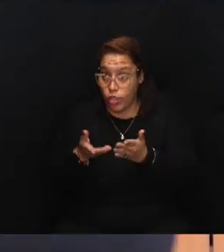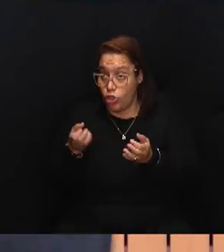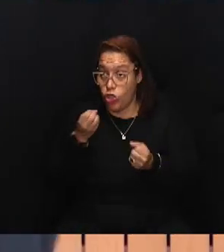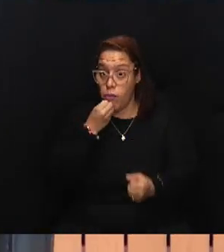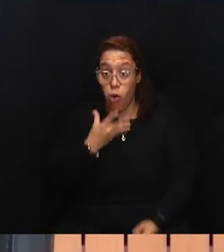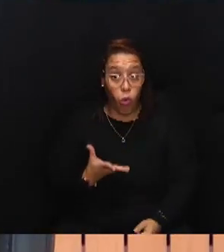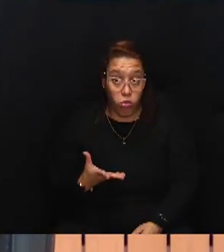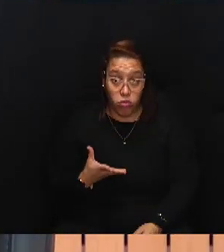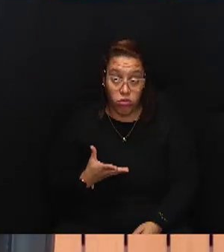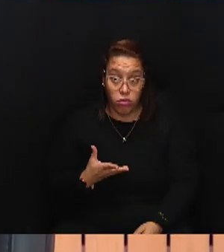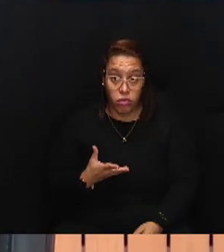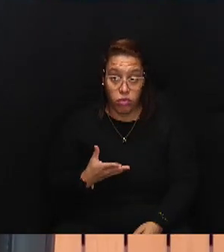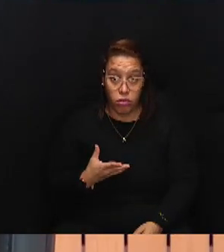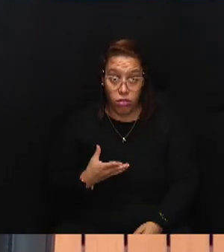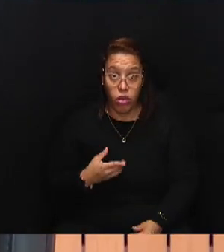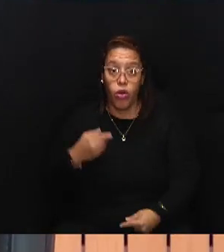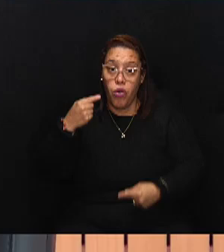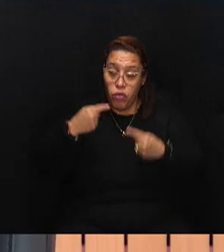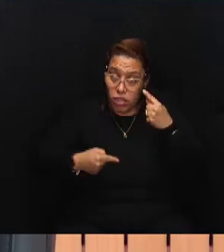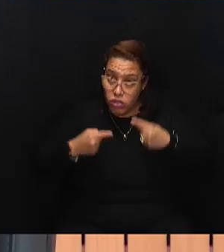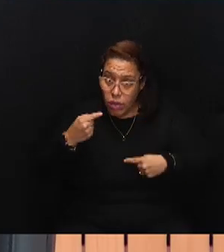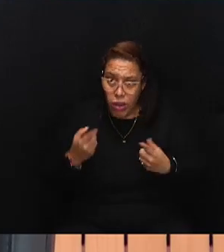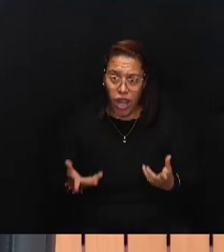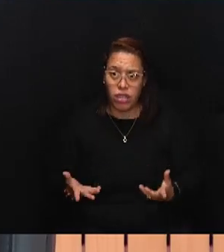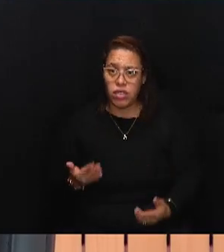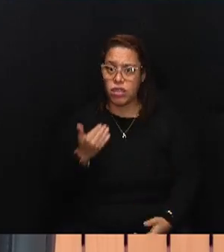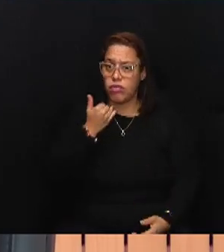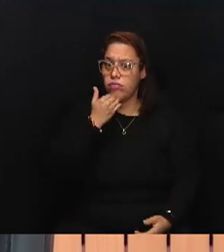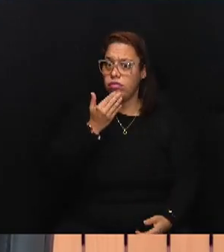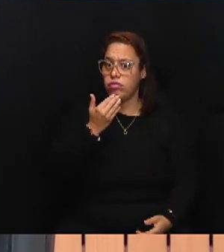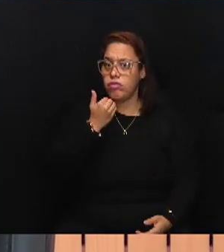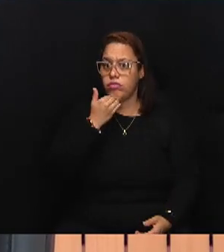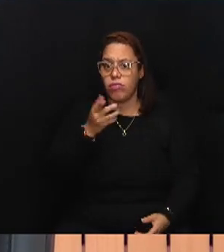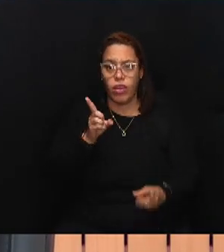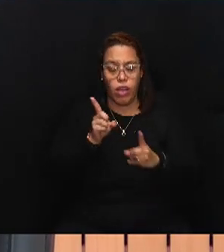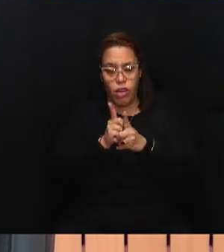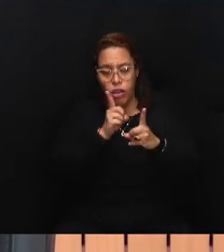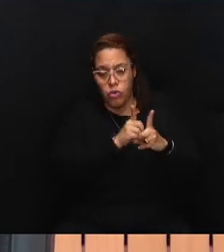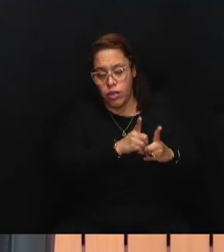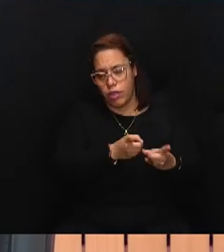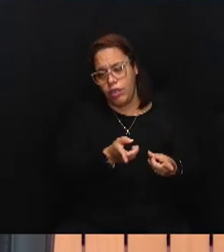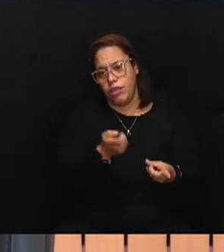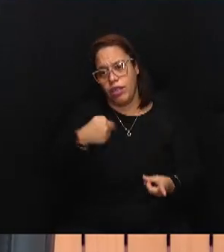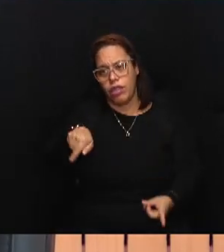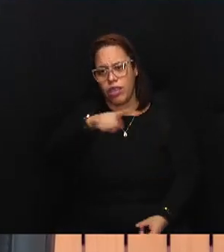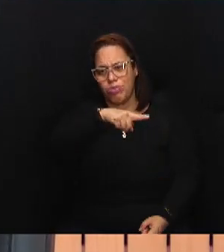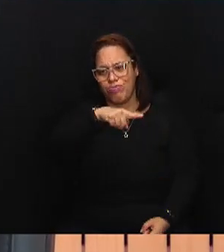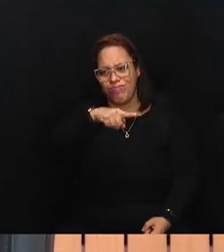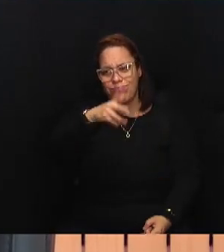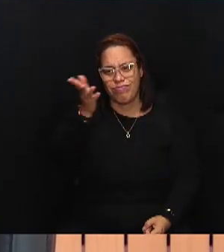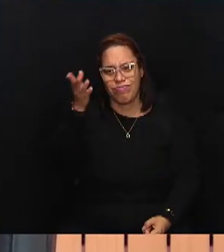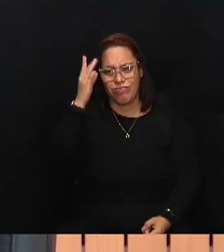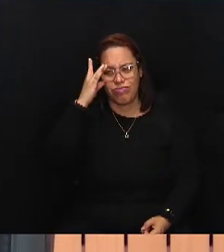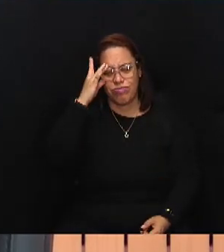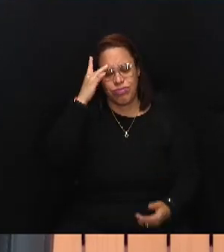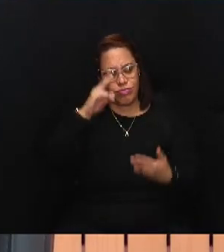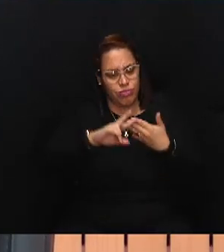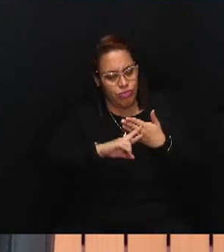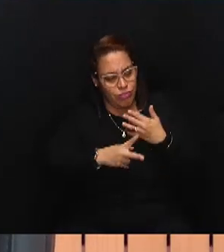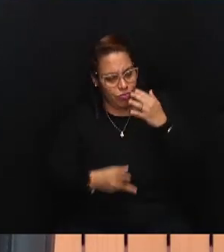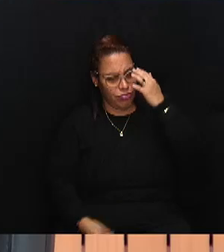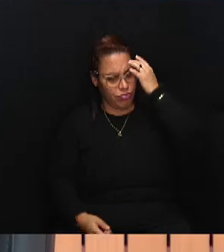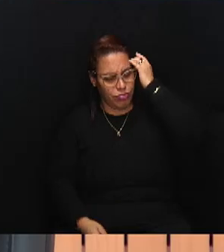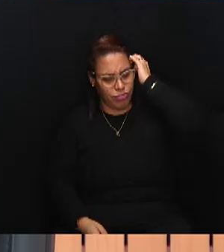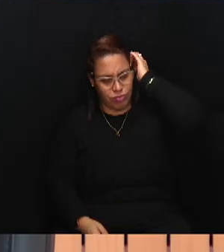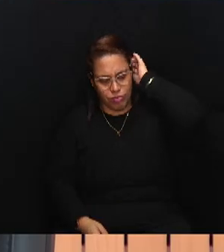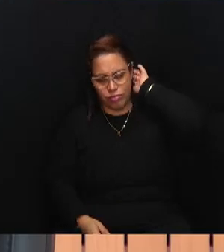suficiente? Se não for, vamos fazer o debate. Não dá é para não atender essa demanda. Porque essa demanda tem um impacto, é aquilo, porque o idoso,